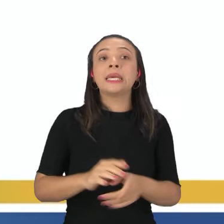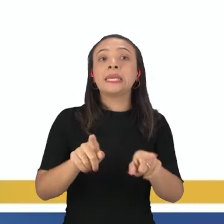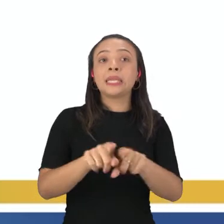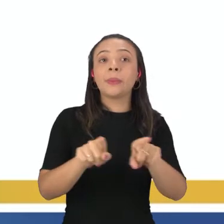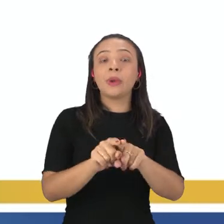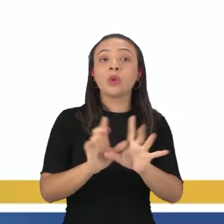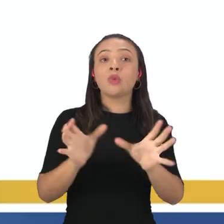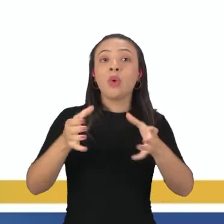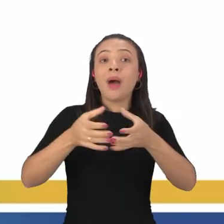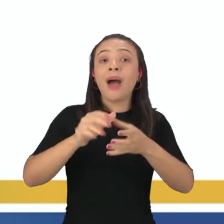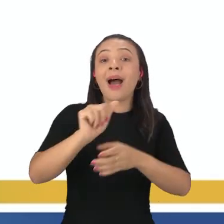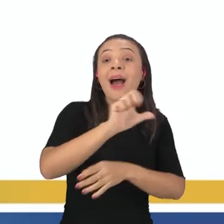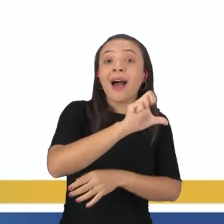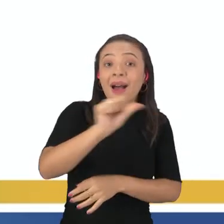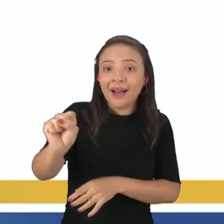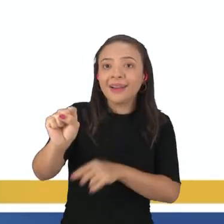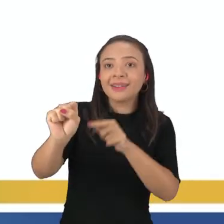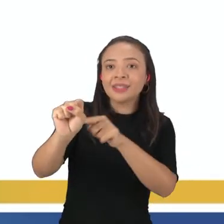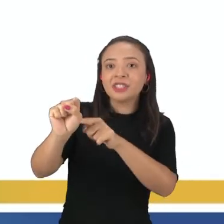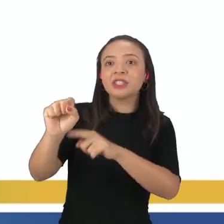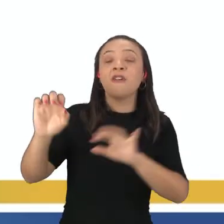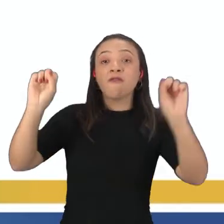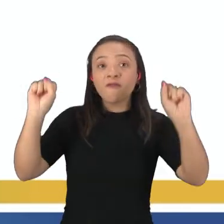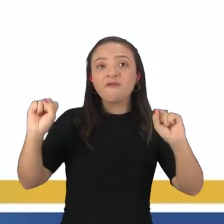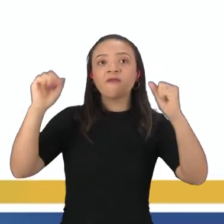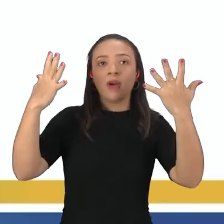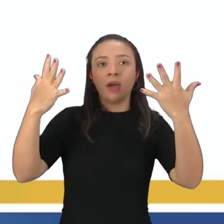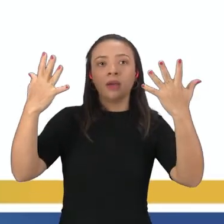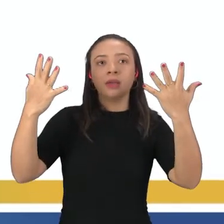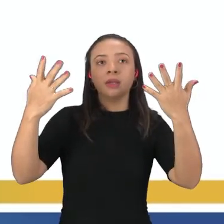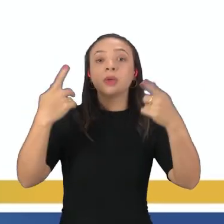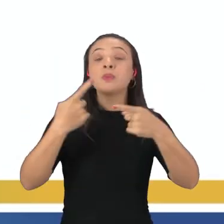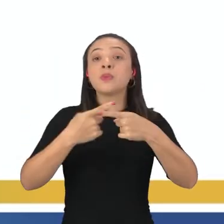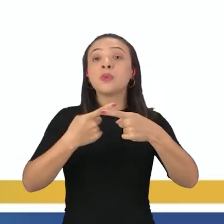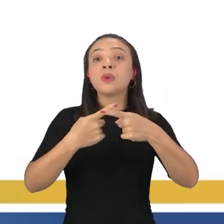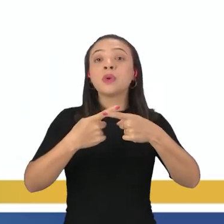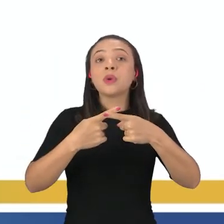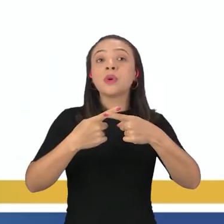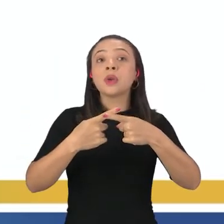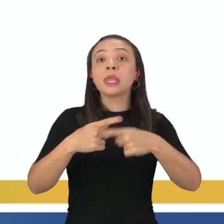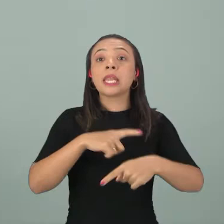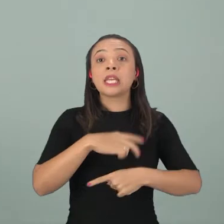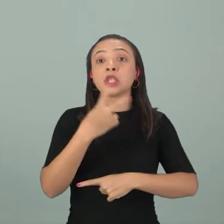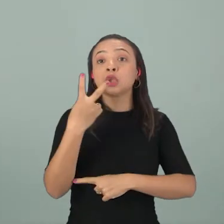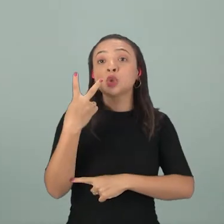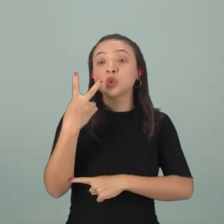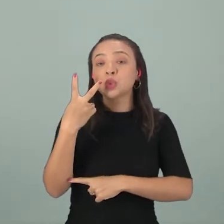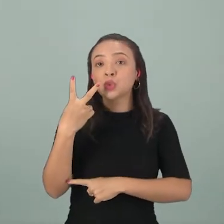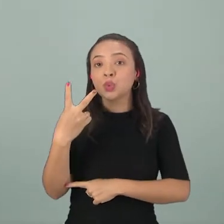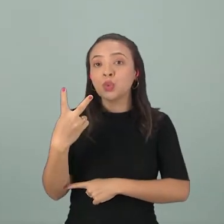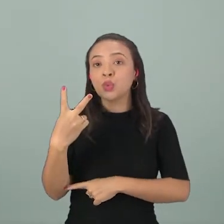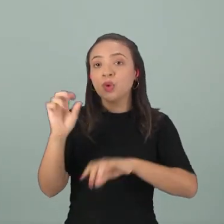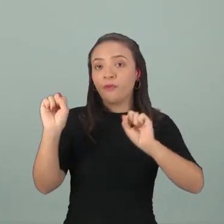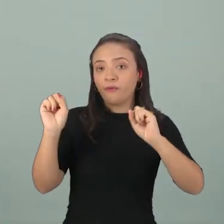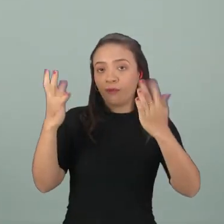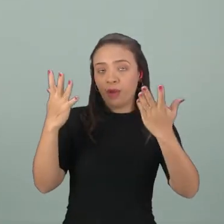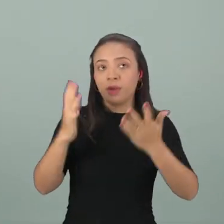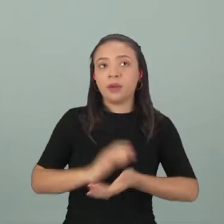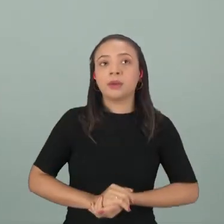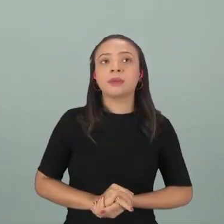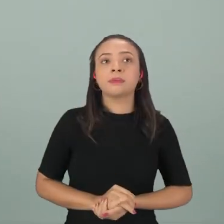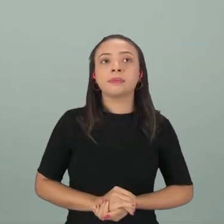festas espanhola e canadense. Por que as festas? Porque nós estamos falando de duas, a espanhola e a